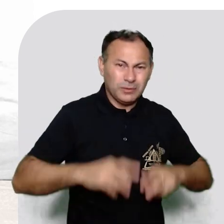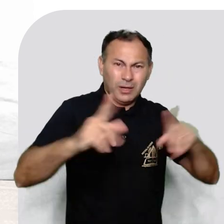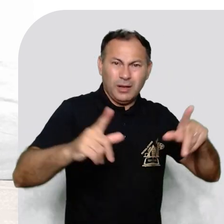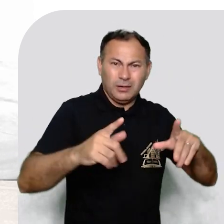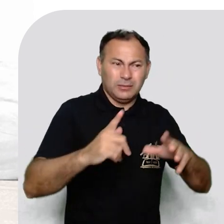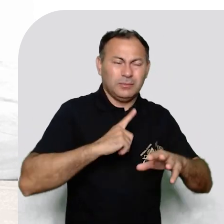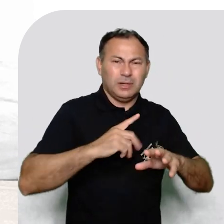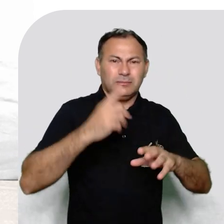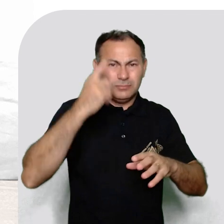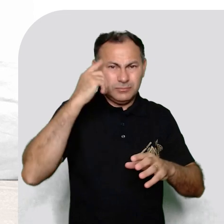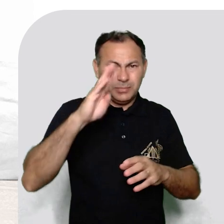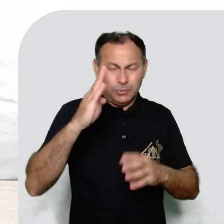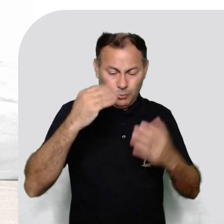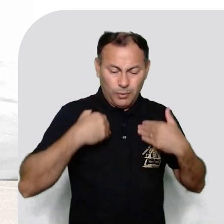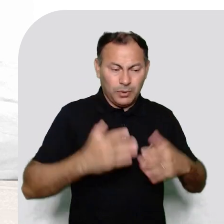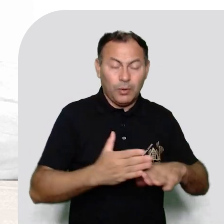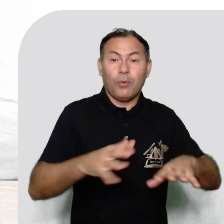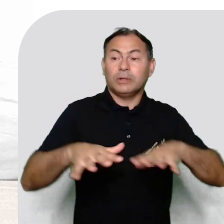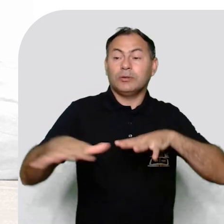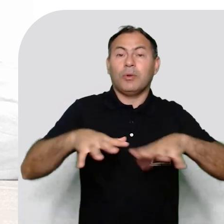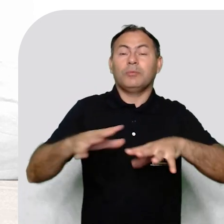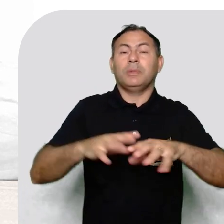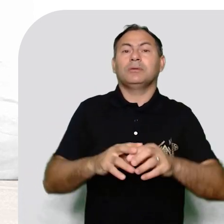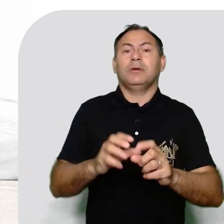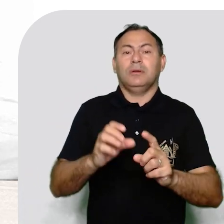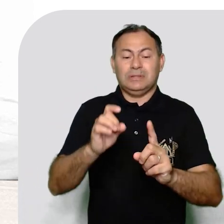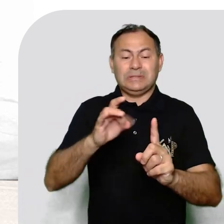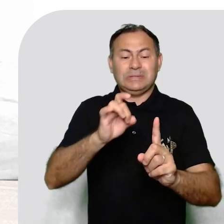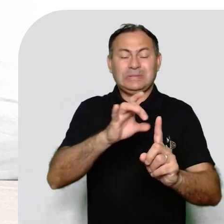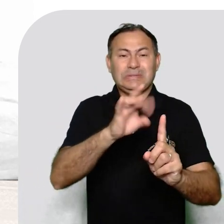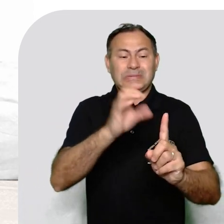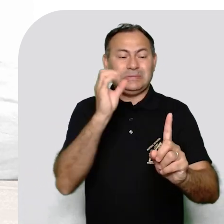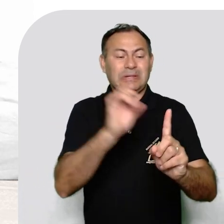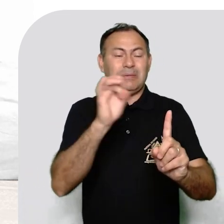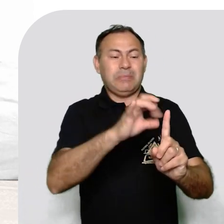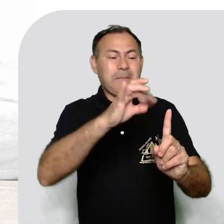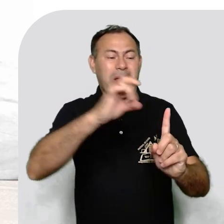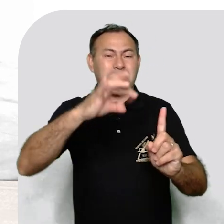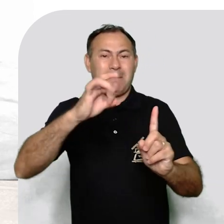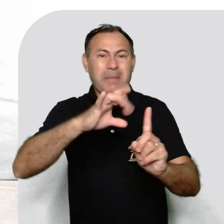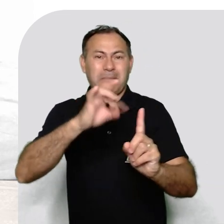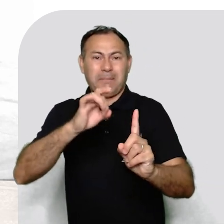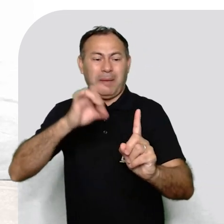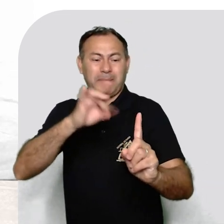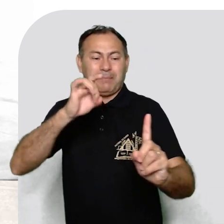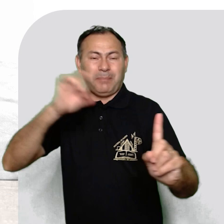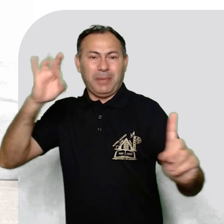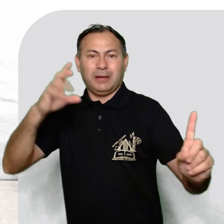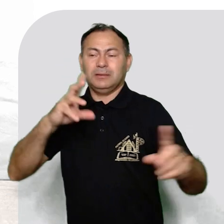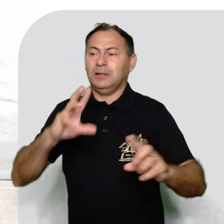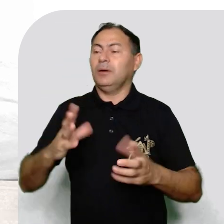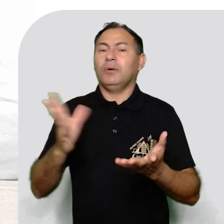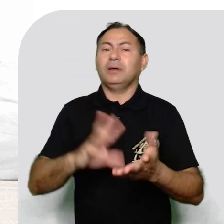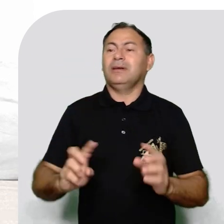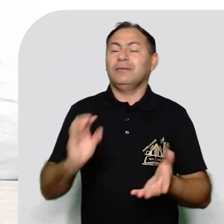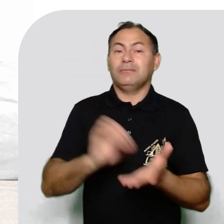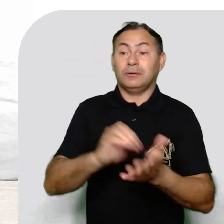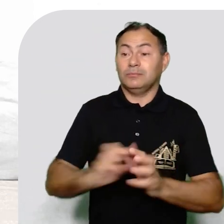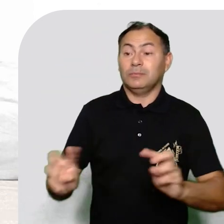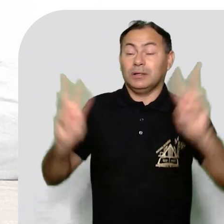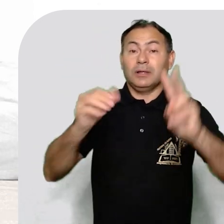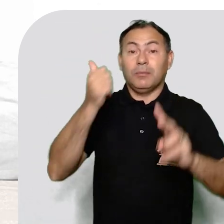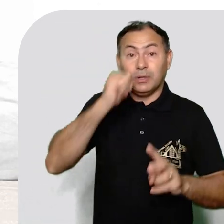temos movimentos homofóbicos, misóginos, de desvalorização da mulher. Nós